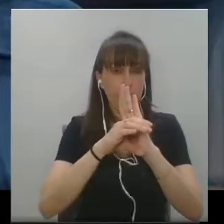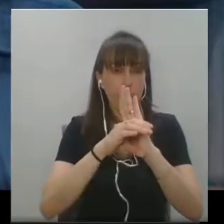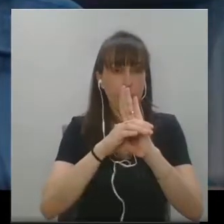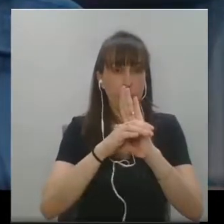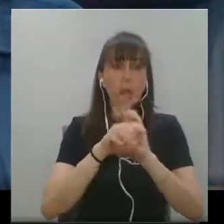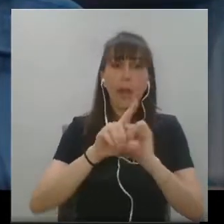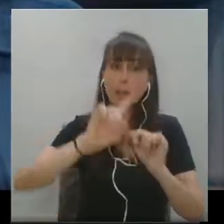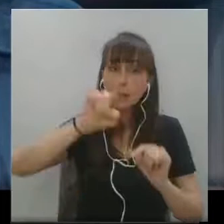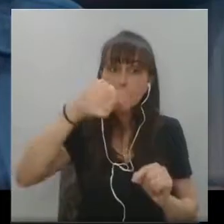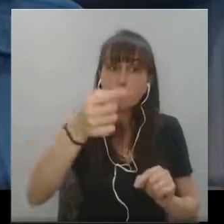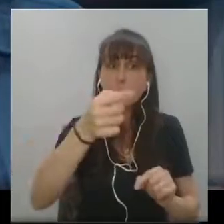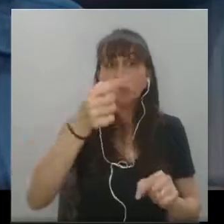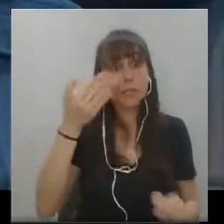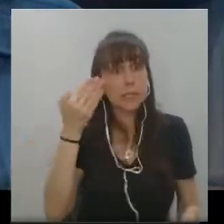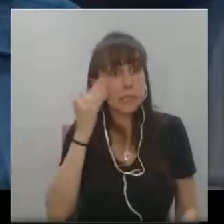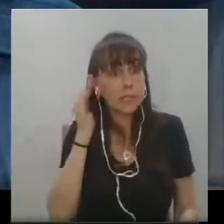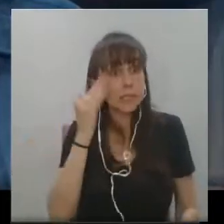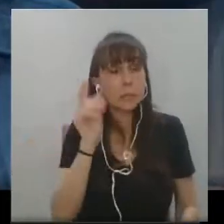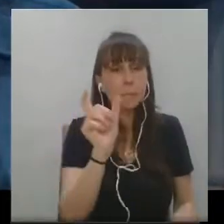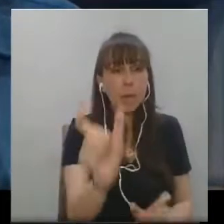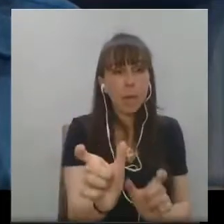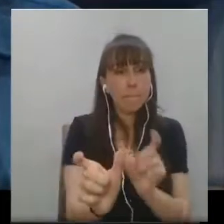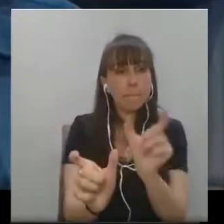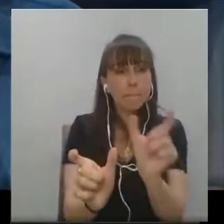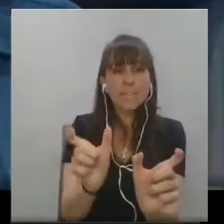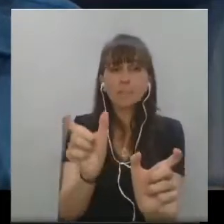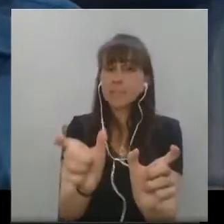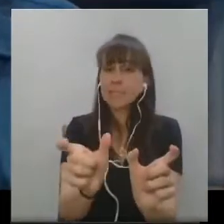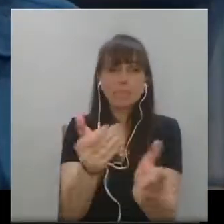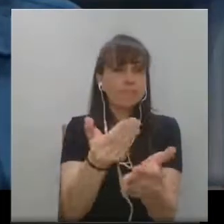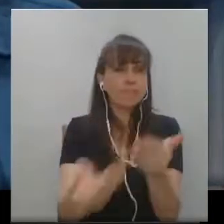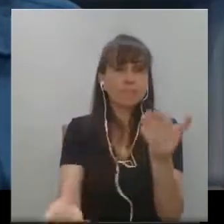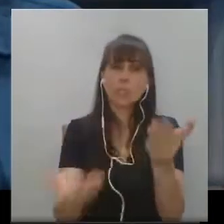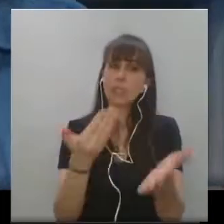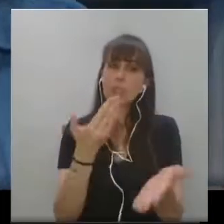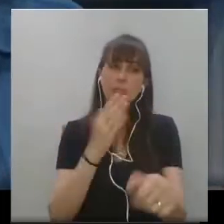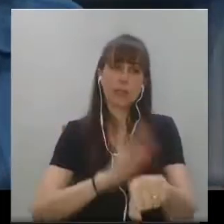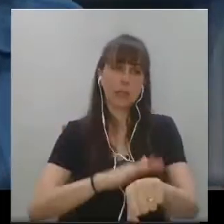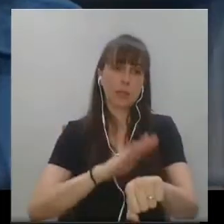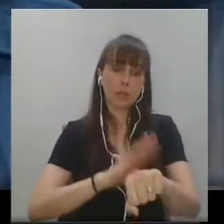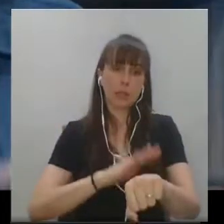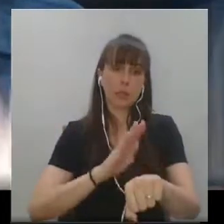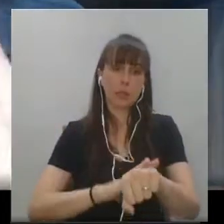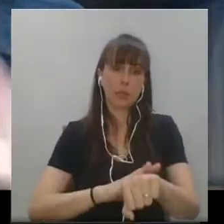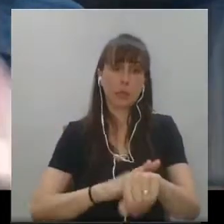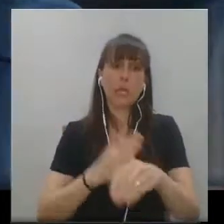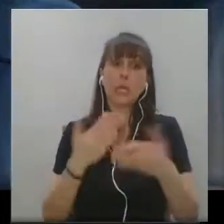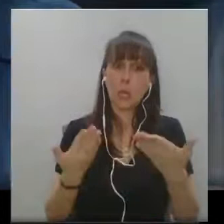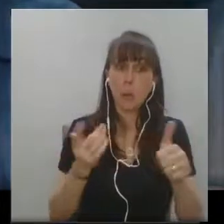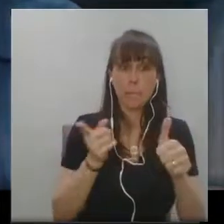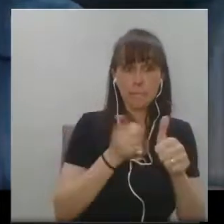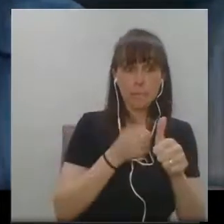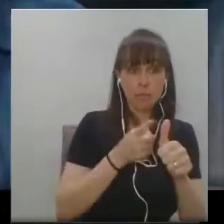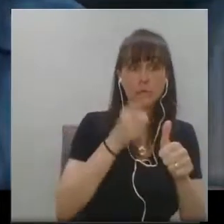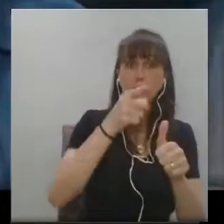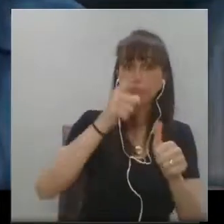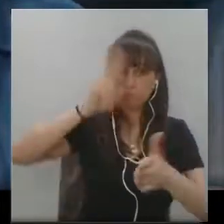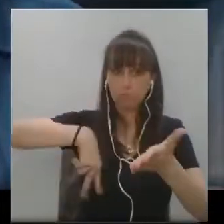procurar entender cada palavra, eu acho que você vai perder muito tempo nessa primeira leitura. Então, o ideal é isso: ler sem